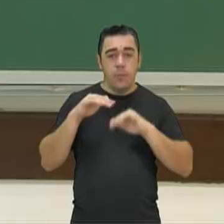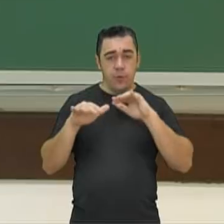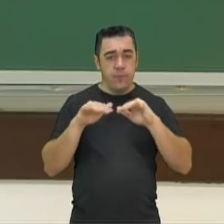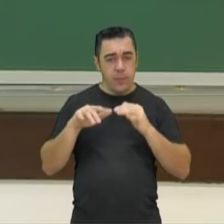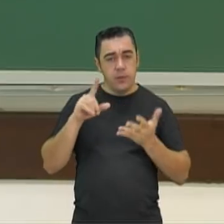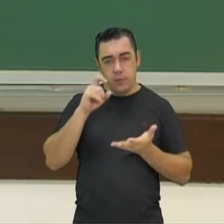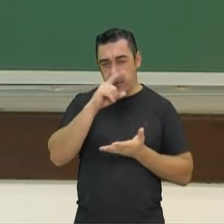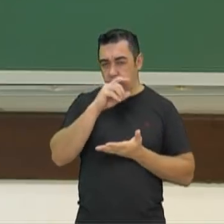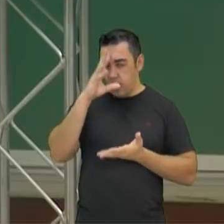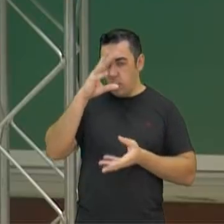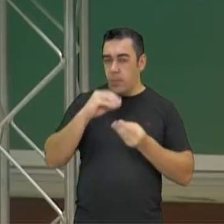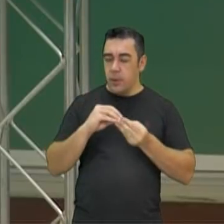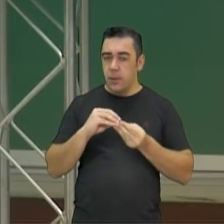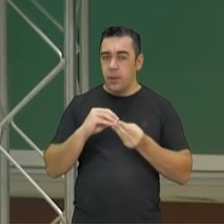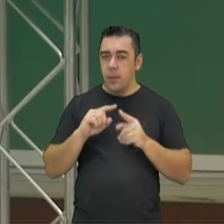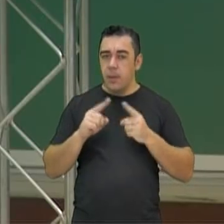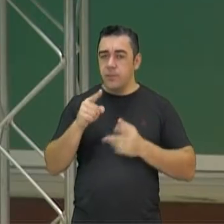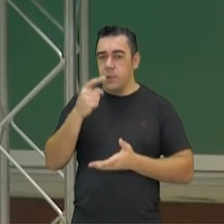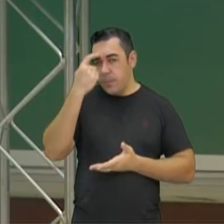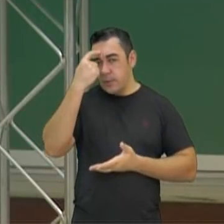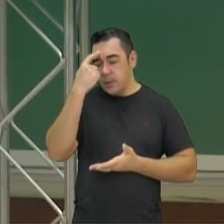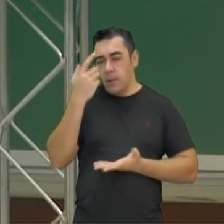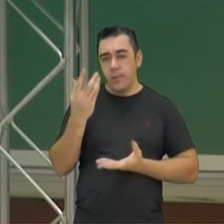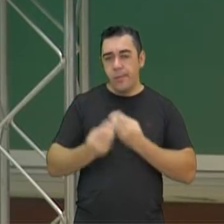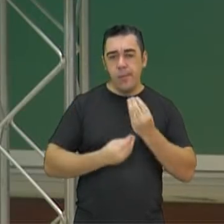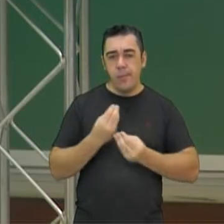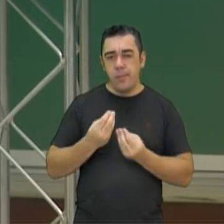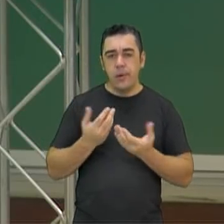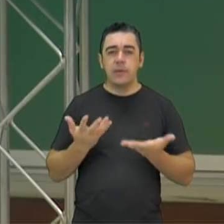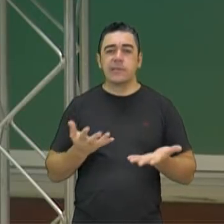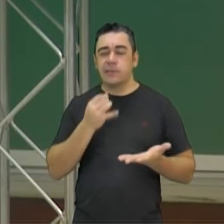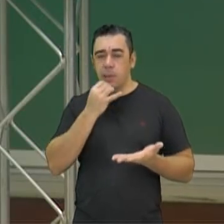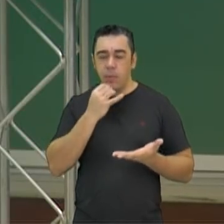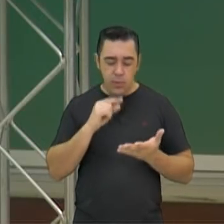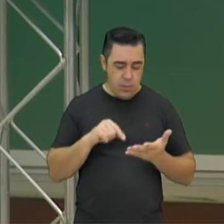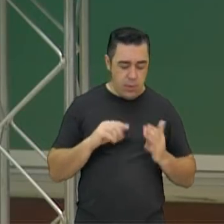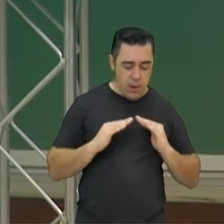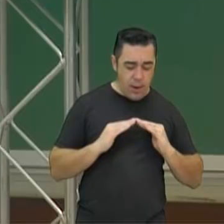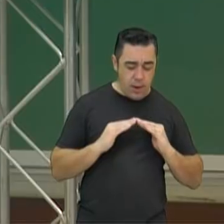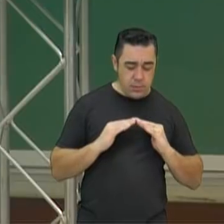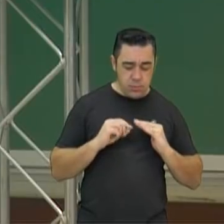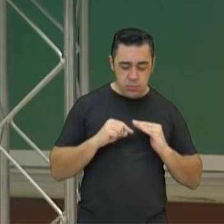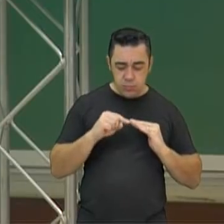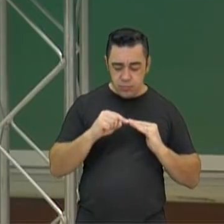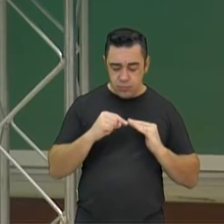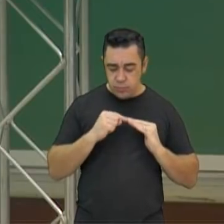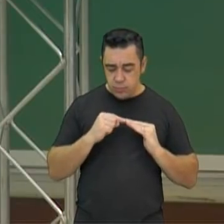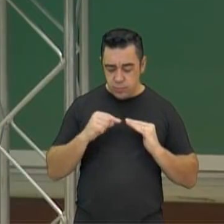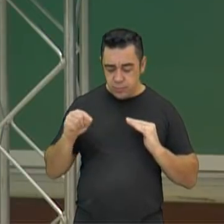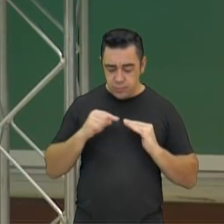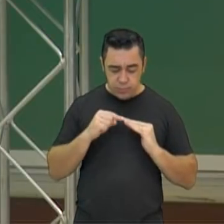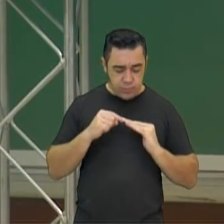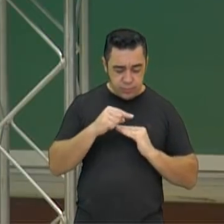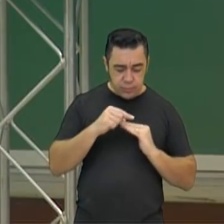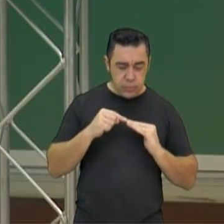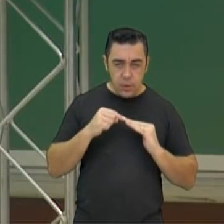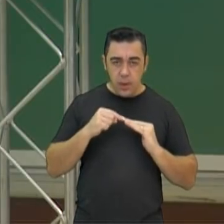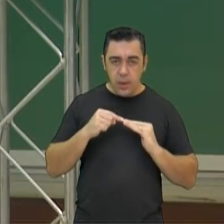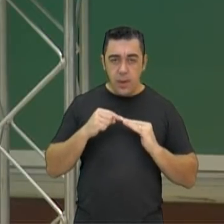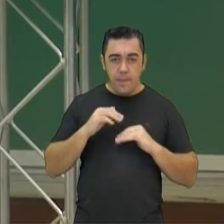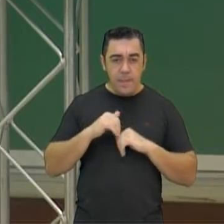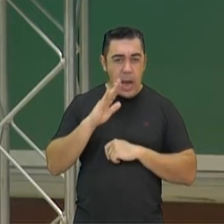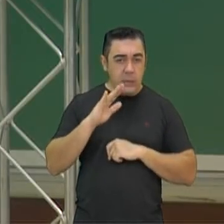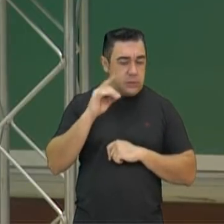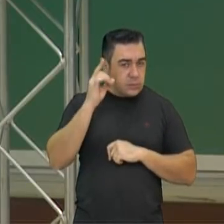peões, e daí você vai pensar, nossa, e agora, qual casa que esse peão está? Então, tem que cuidar, quando mais peças, mais fácil de se perder.